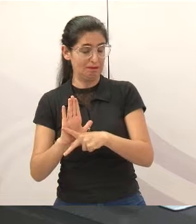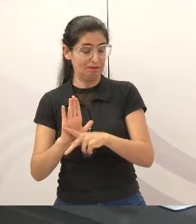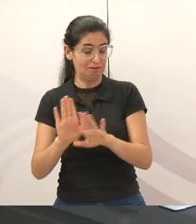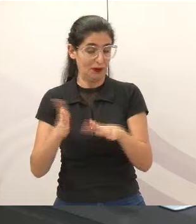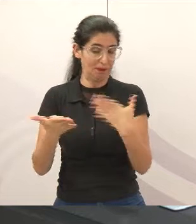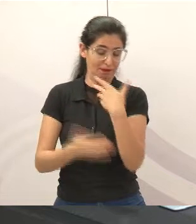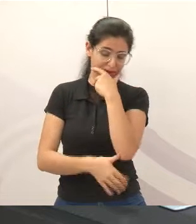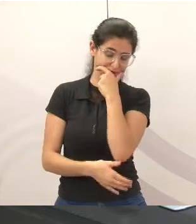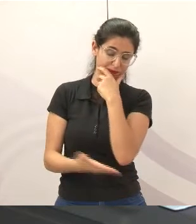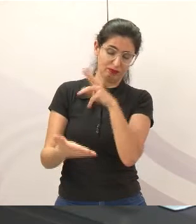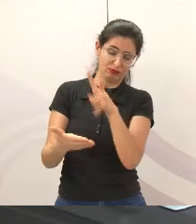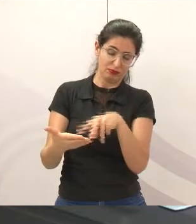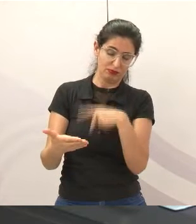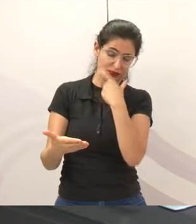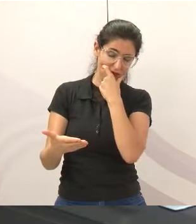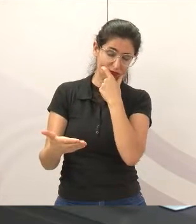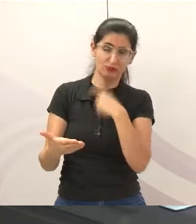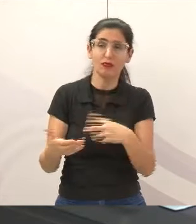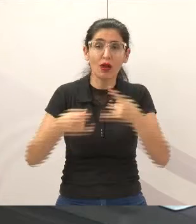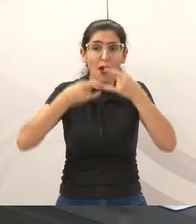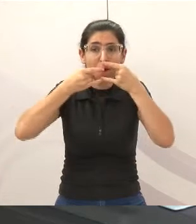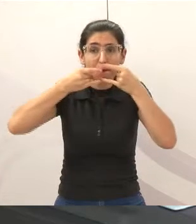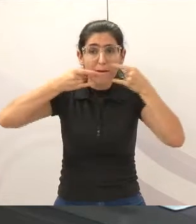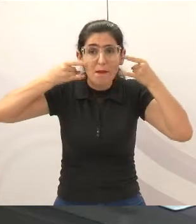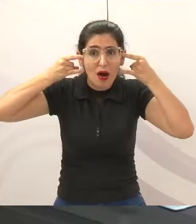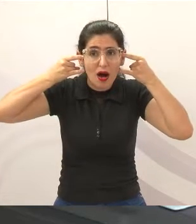ele fosse para dar máscara